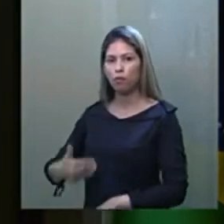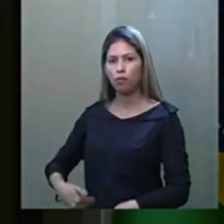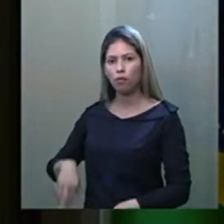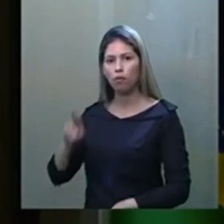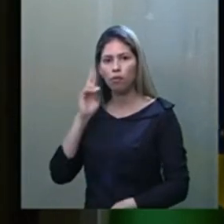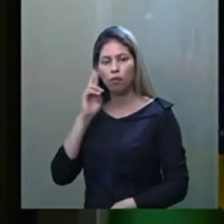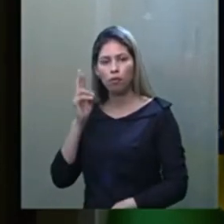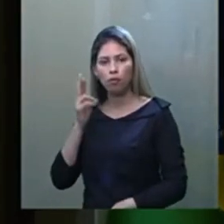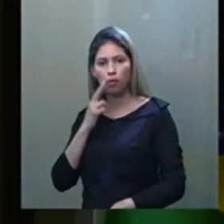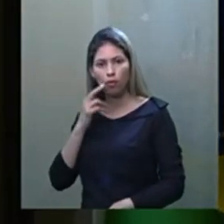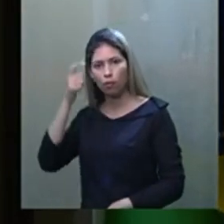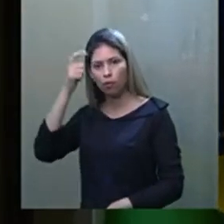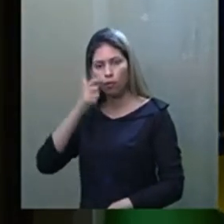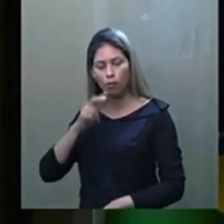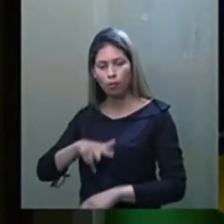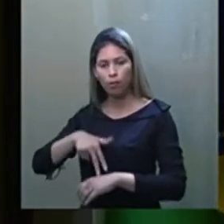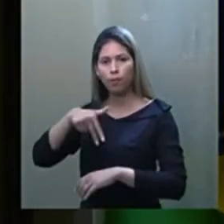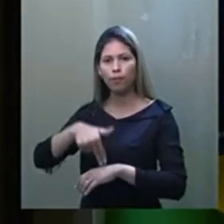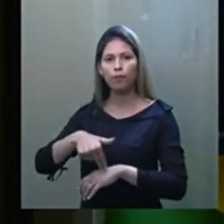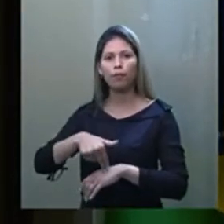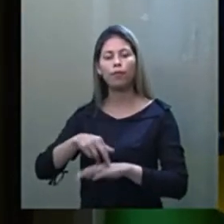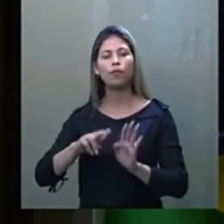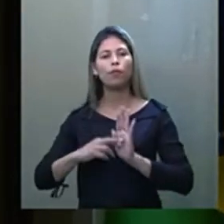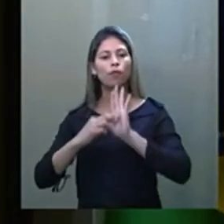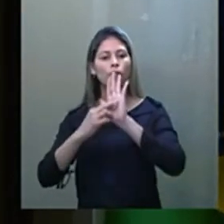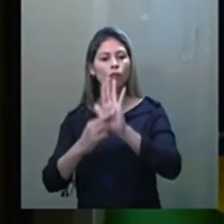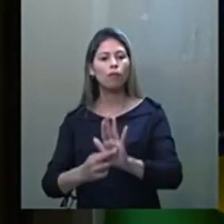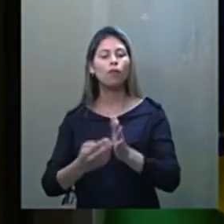Eu subo essa tribuna hoje, presidente,